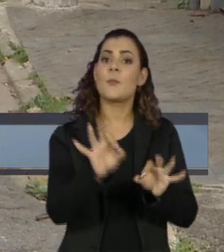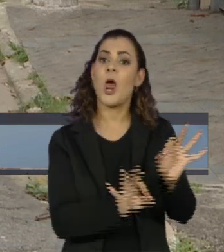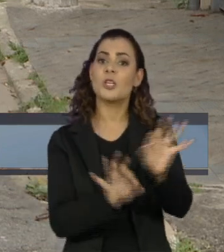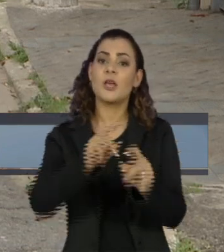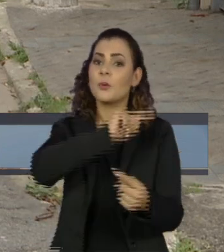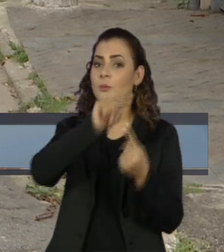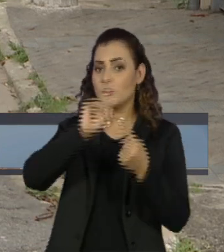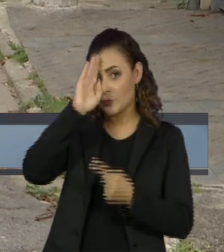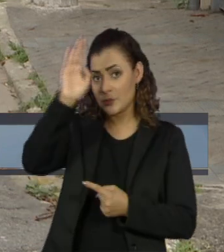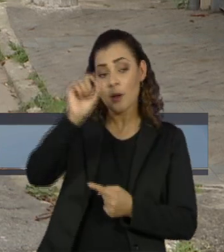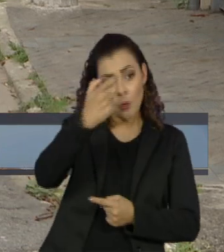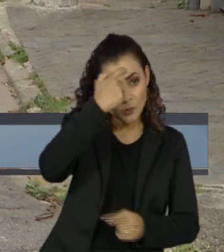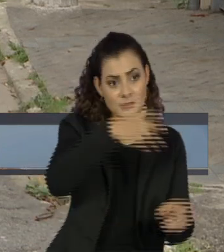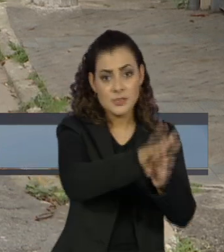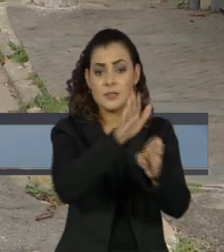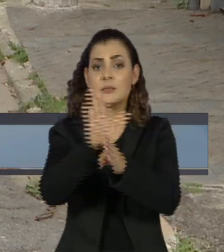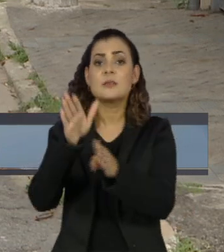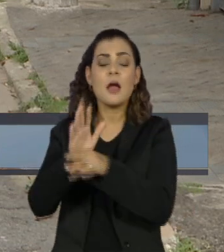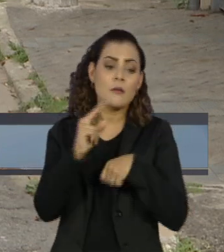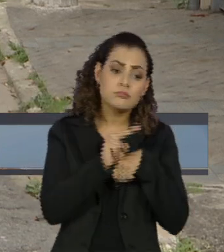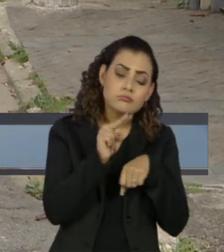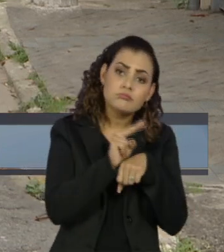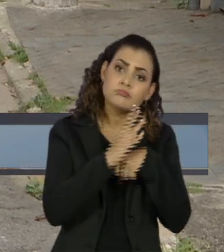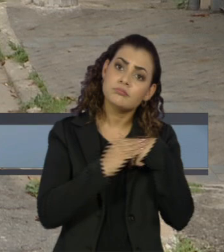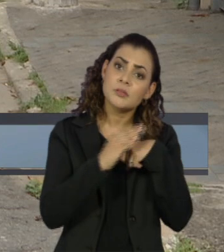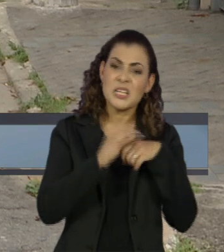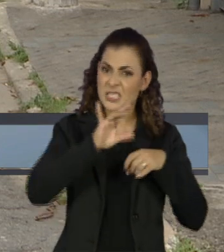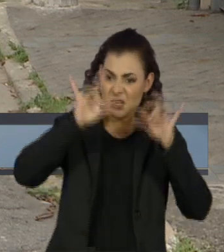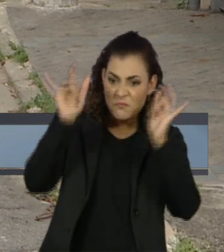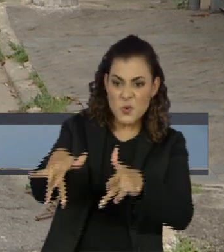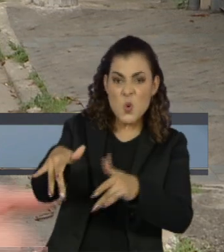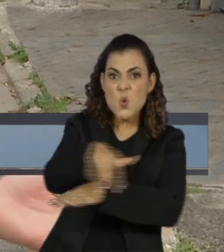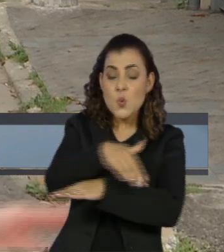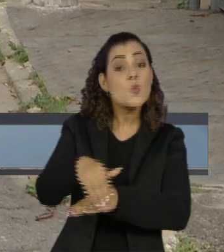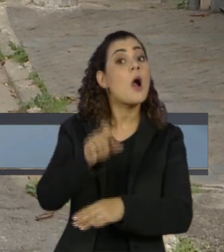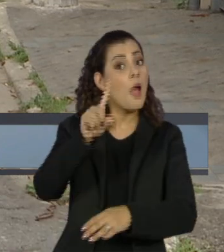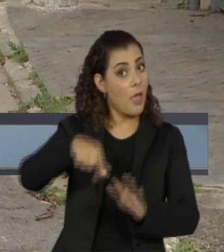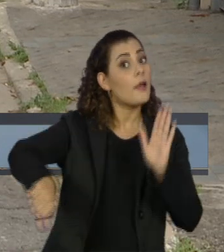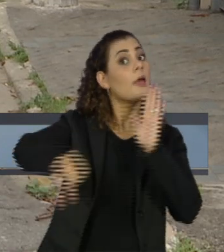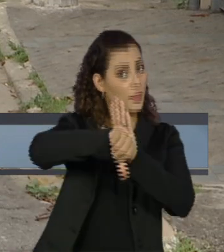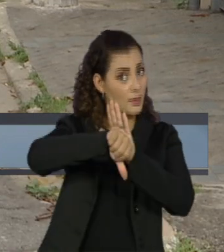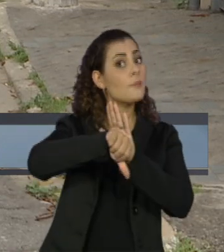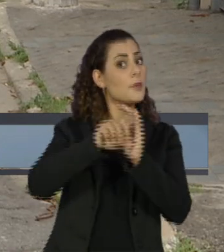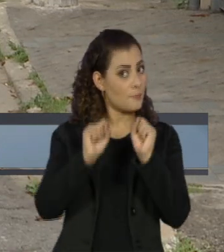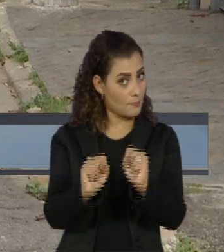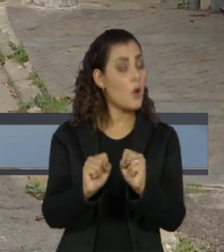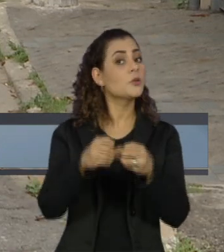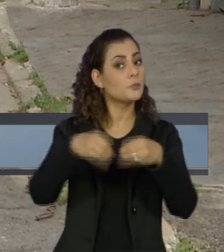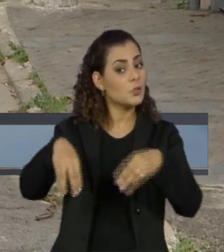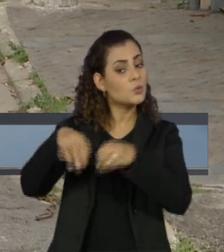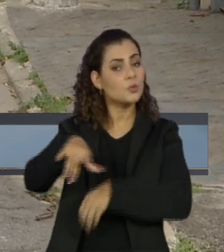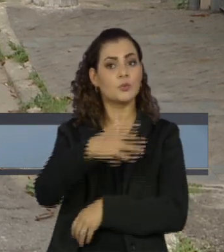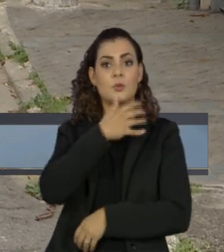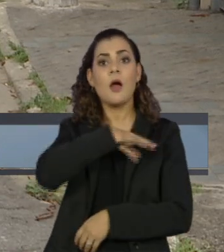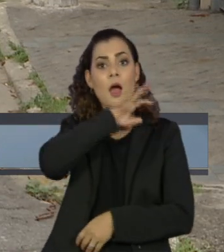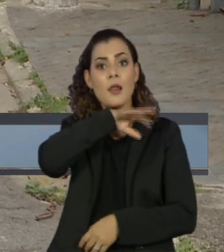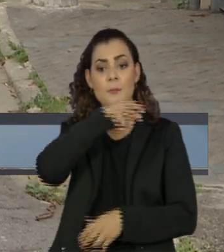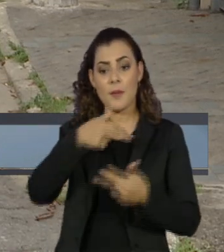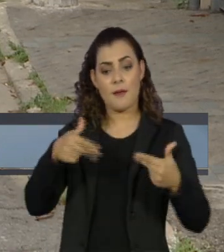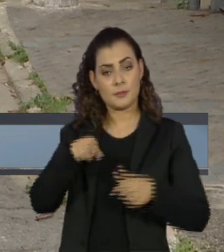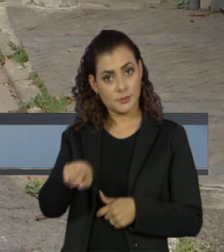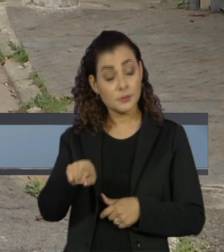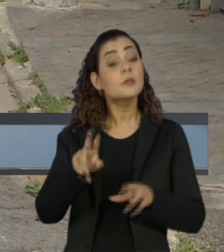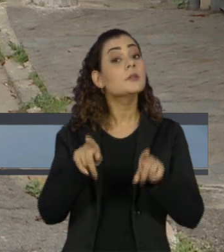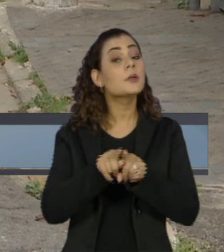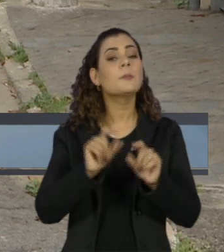como objetivo concientizar que o desamparo é um ato cruel e pode acarretar danos aos bichinhos além